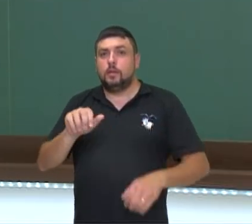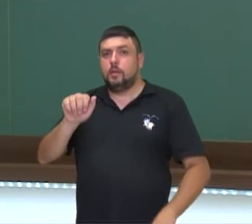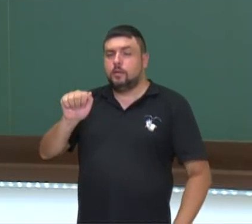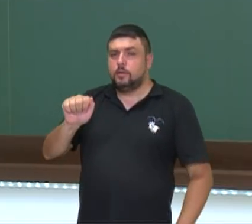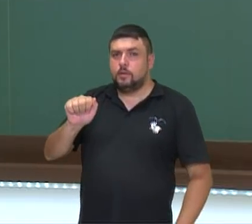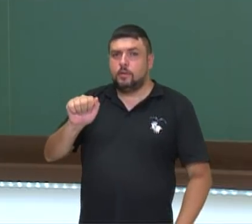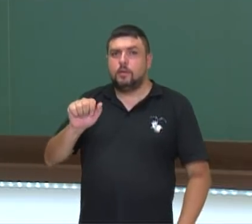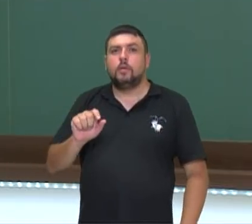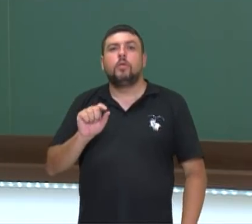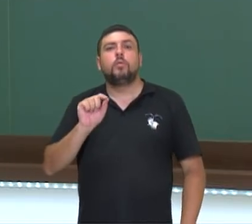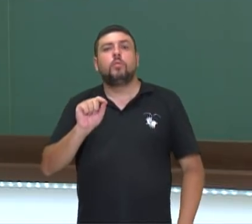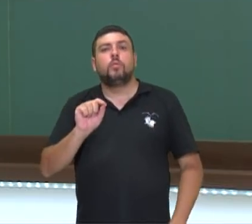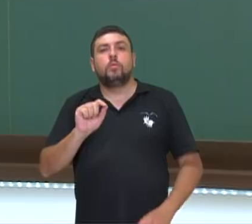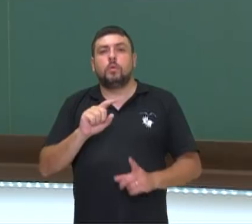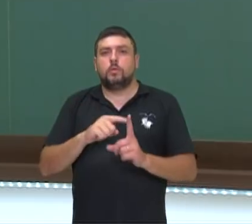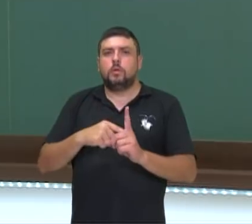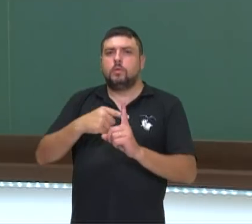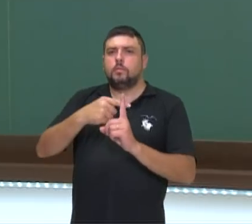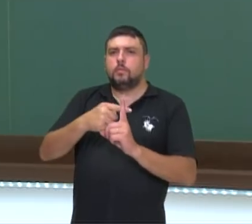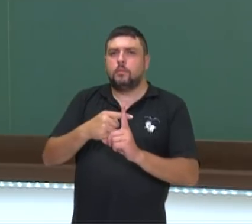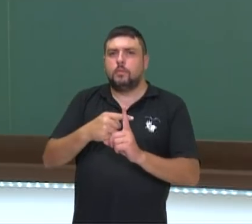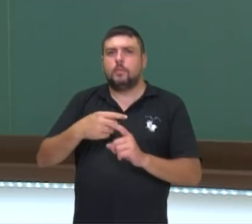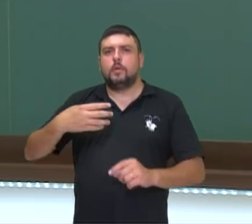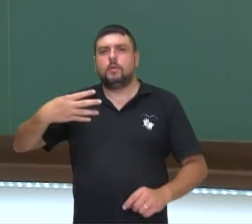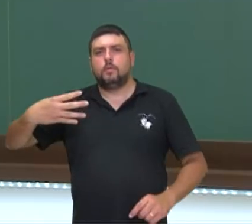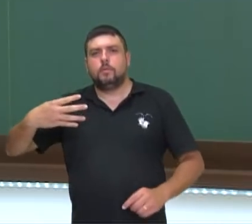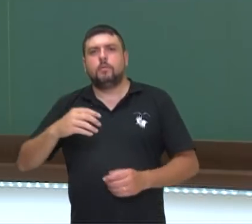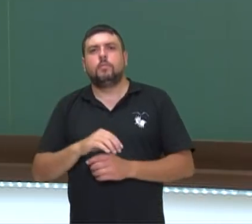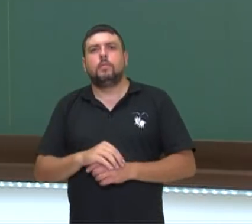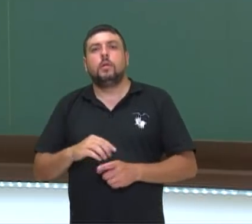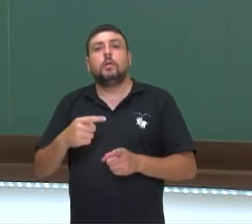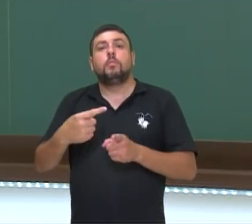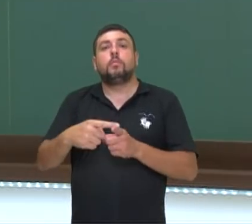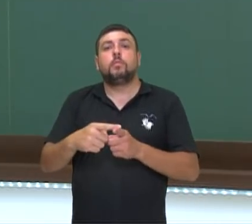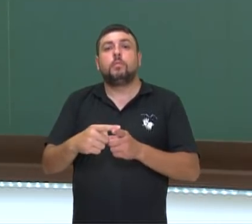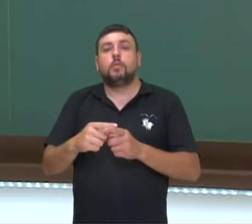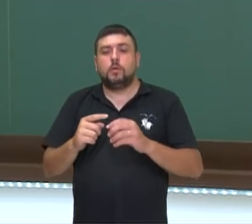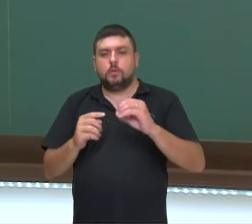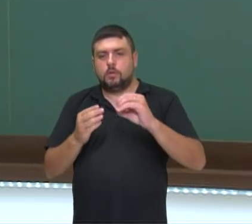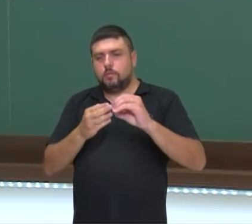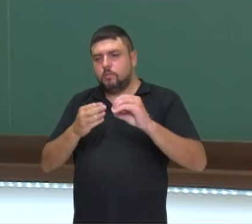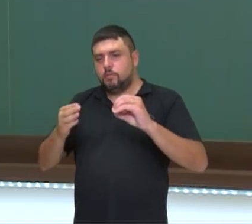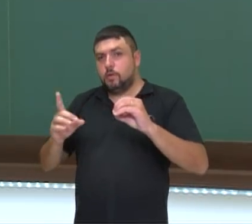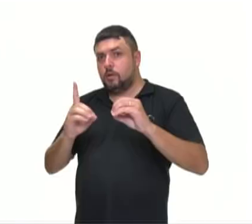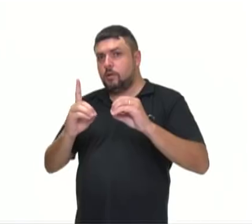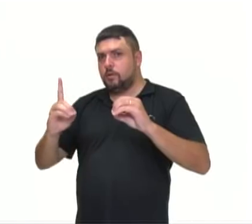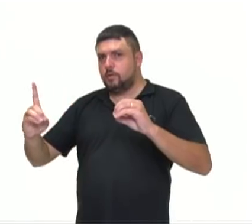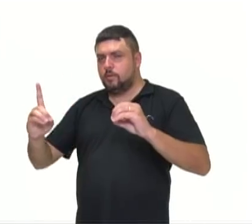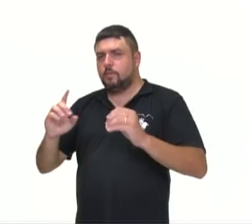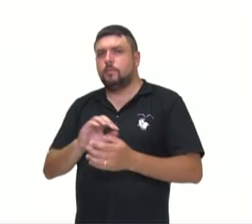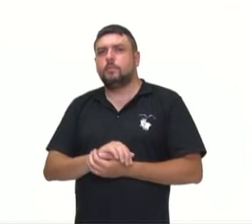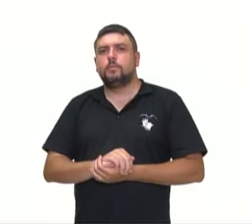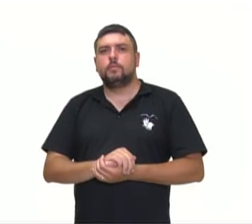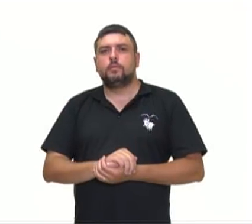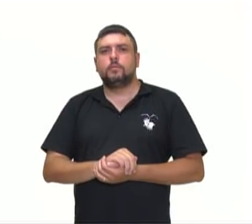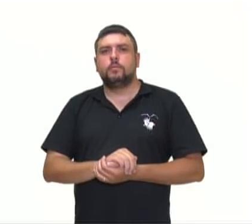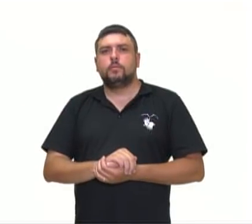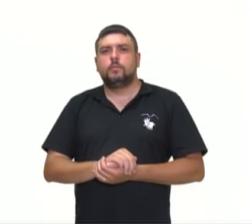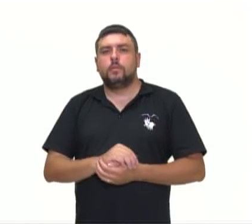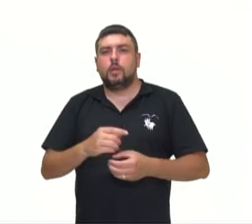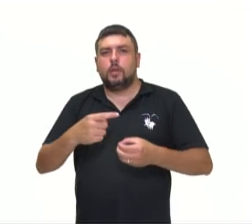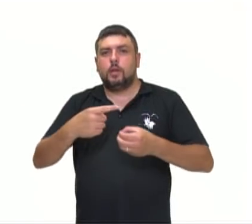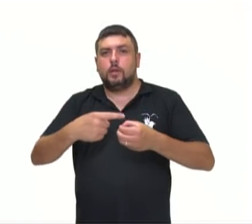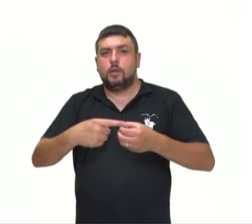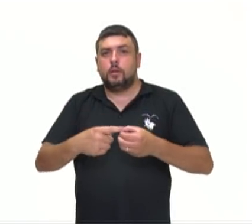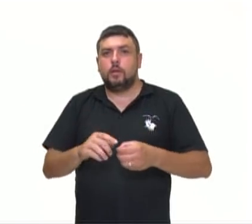correspondente é o mais 4, porque está à direita do zero. A cidade B, menos